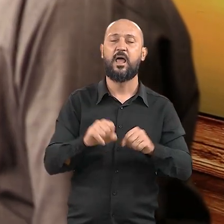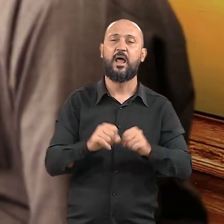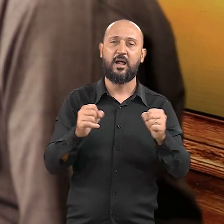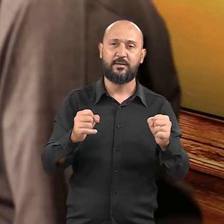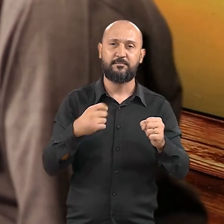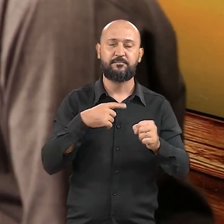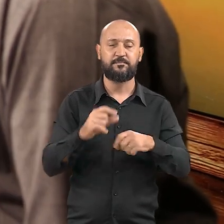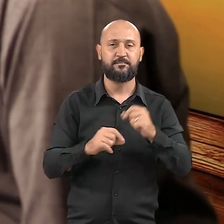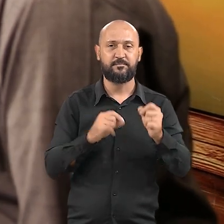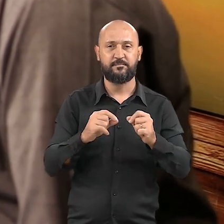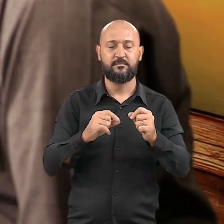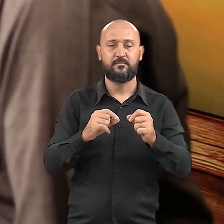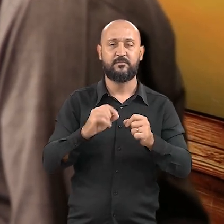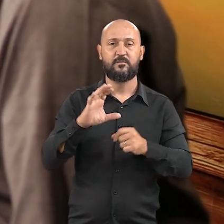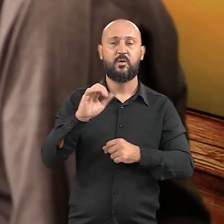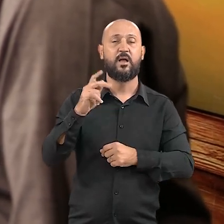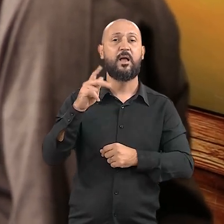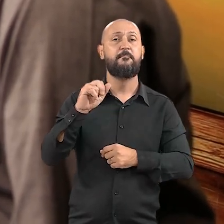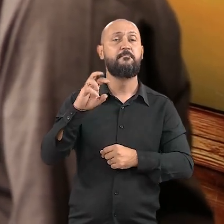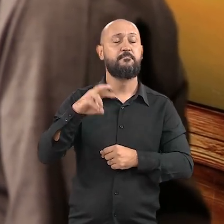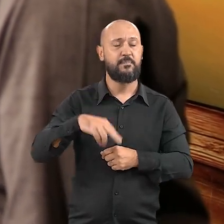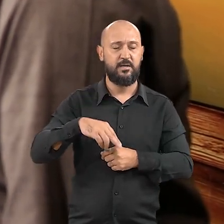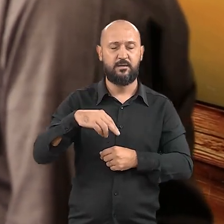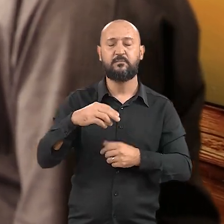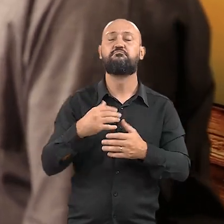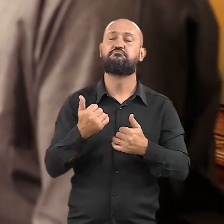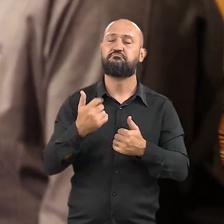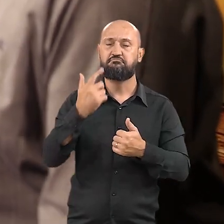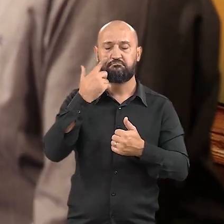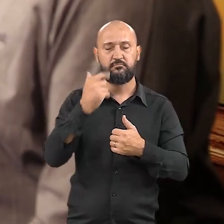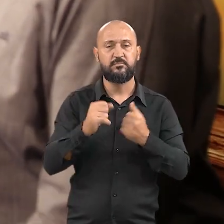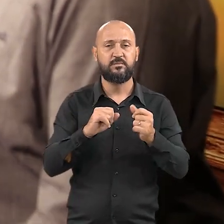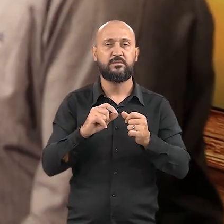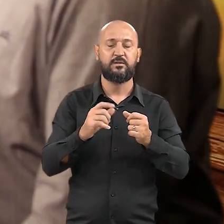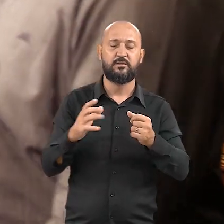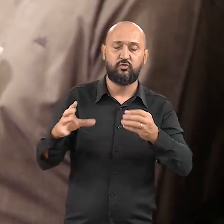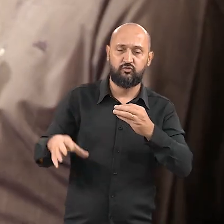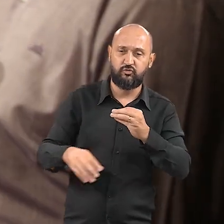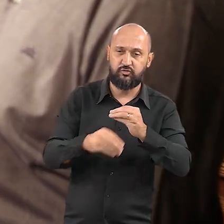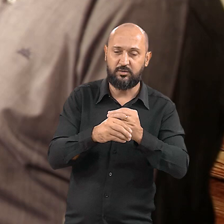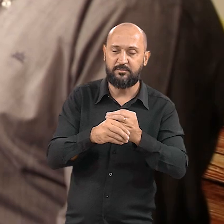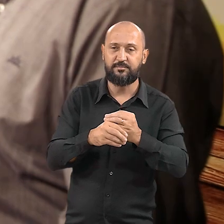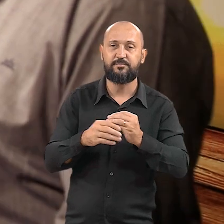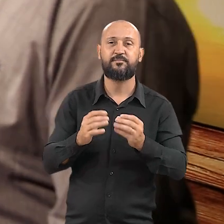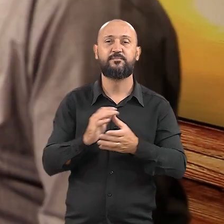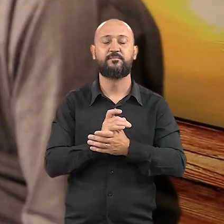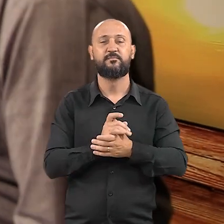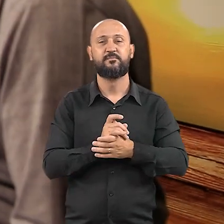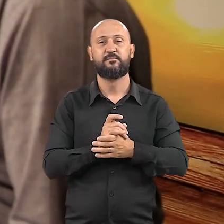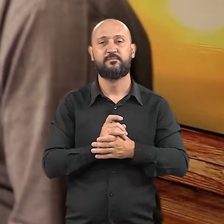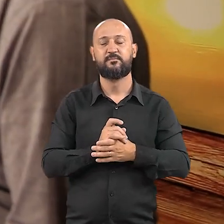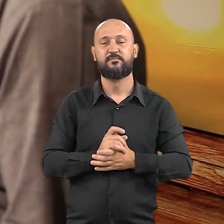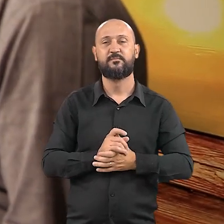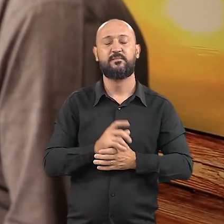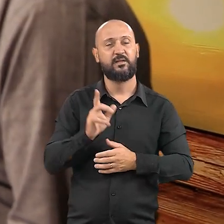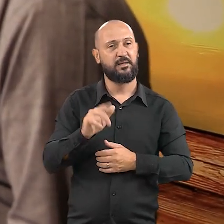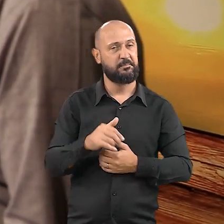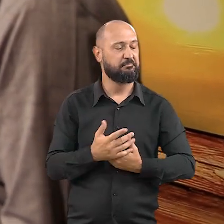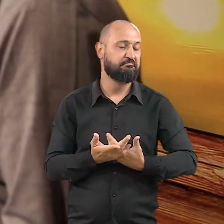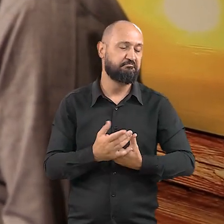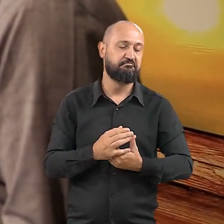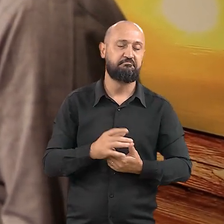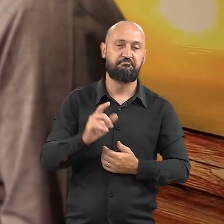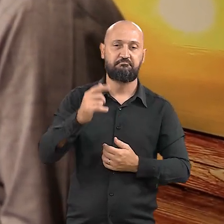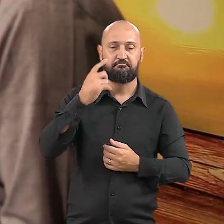fraquíssimo. E o capim na gaita. Puxa, que aí, deu aquela encorpada. Luxo, né? Luxo puro. Foi